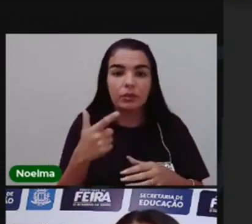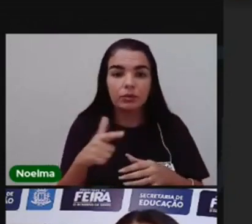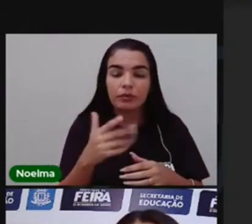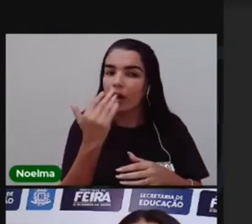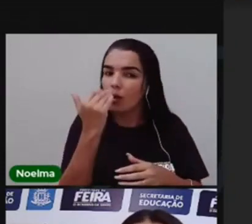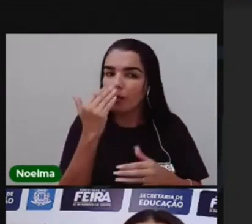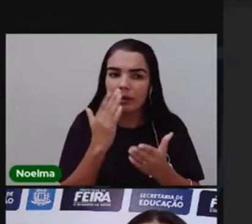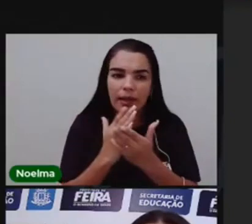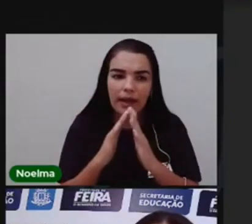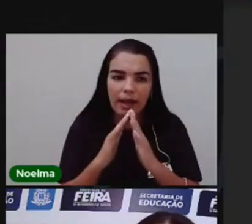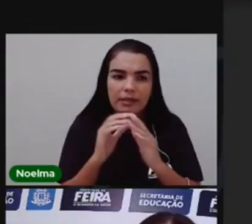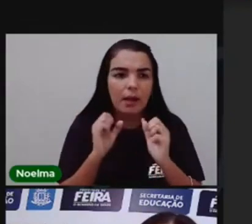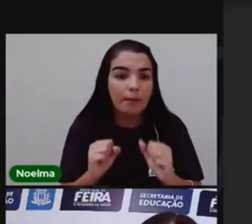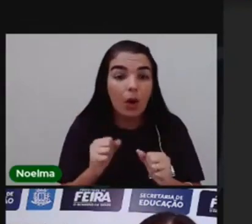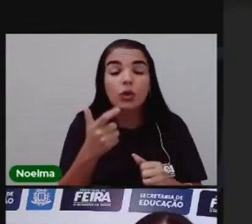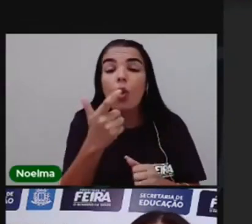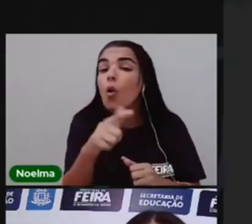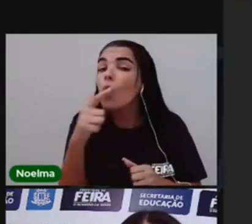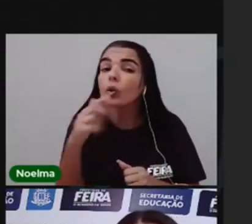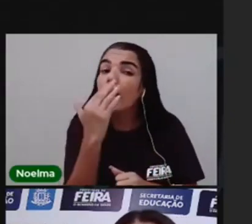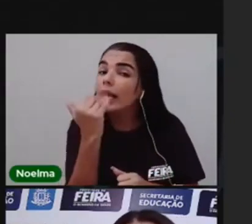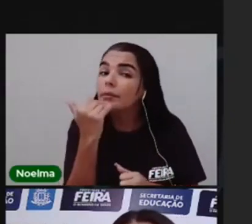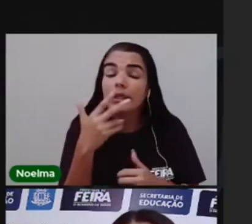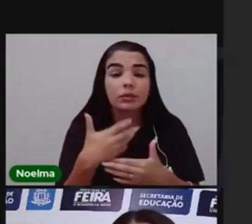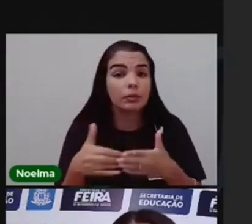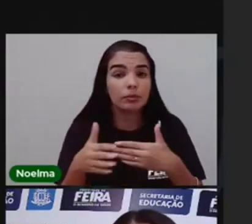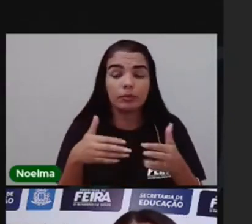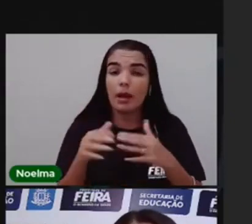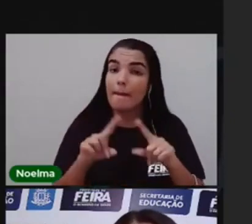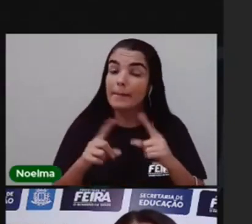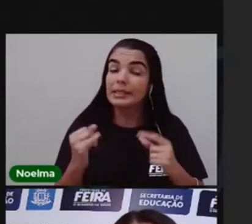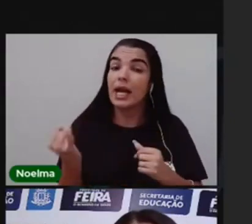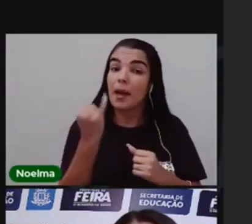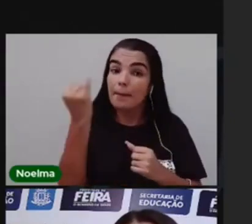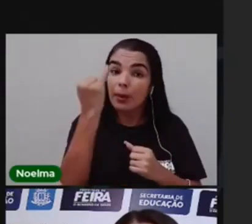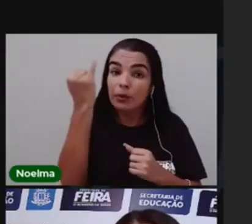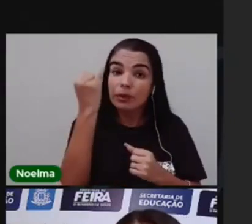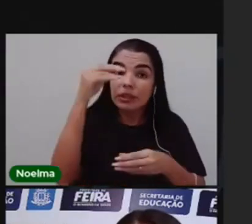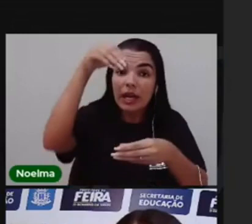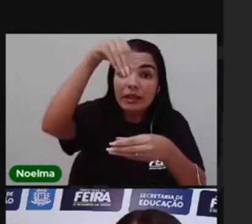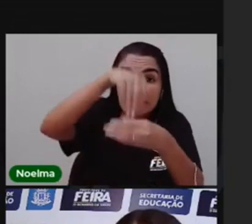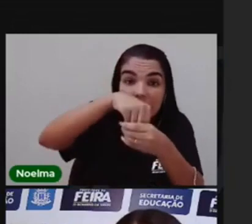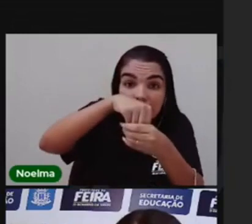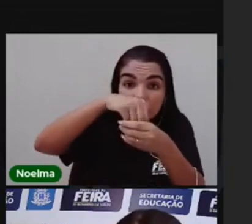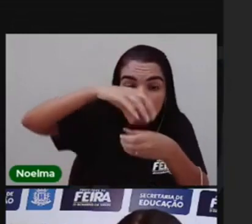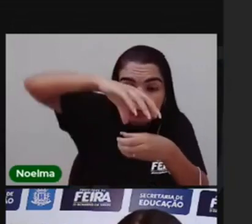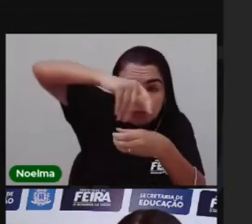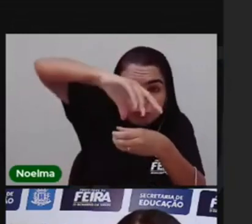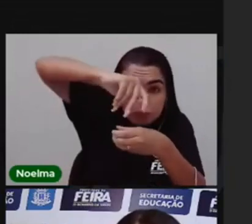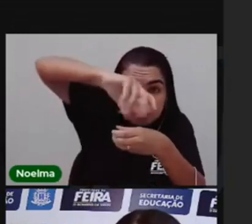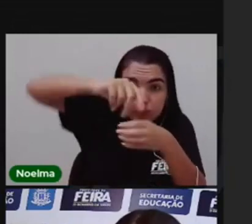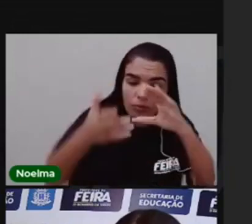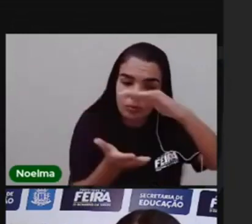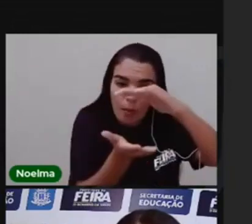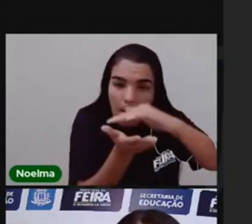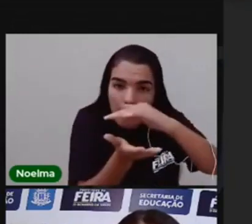aí em casa, também vocês podem estar utilizando outros alimentos. Mas é interessante que esses alimentos ficam dentro de vidros, tá?